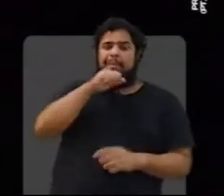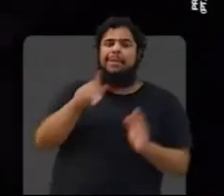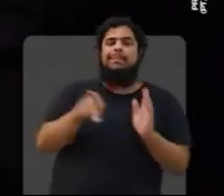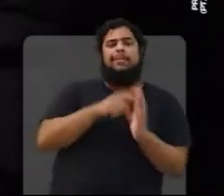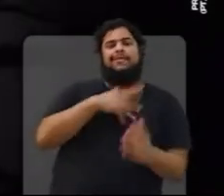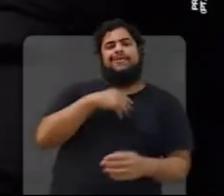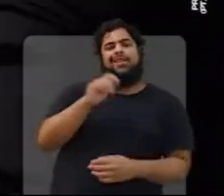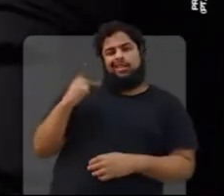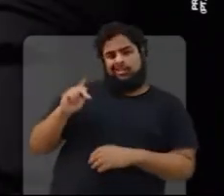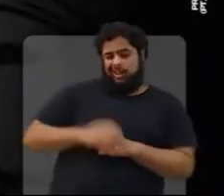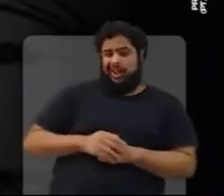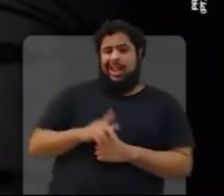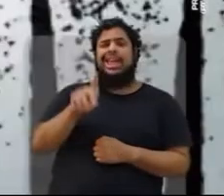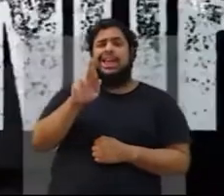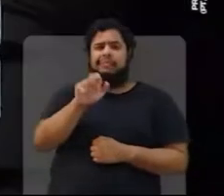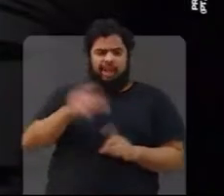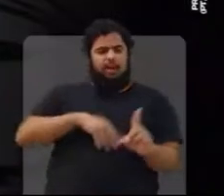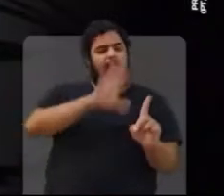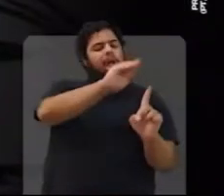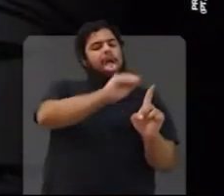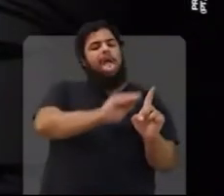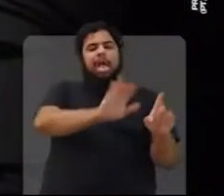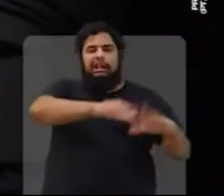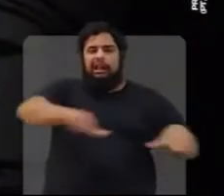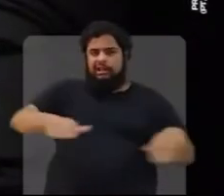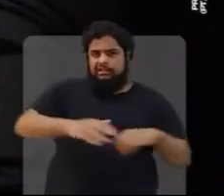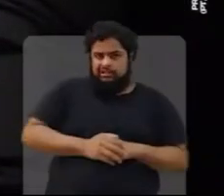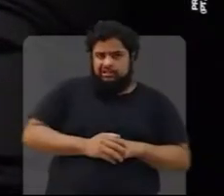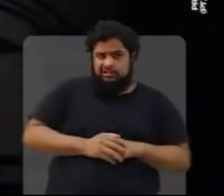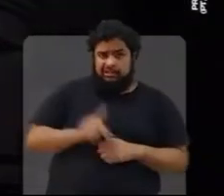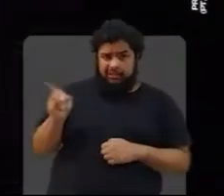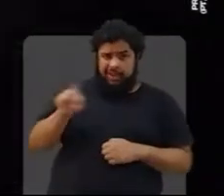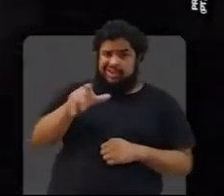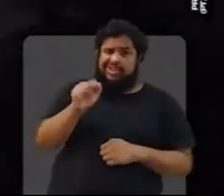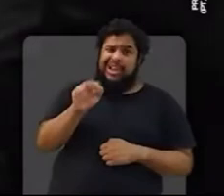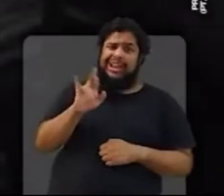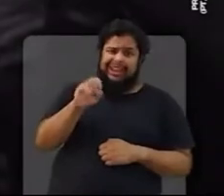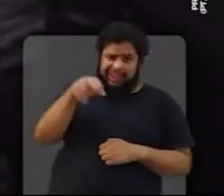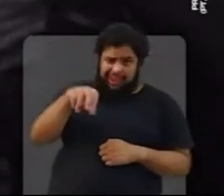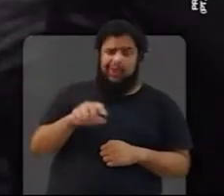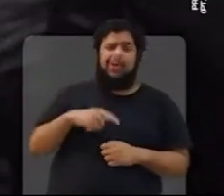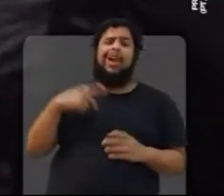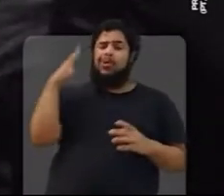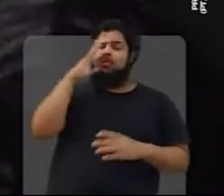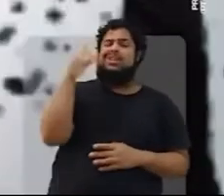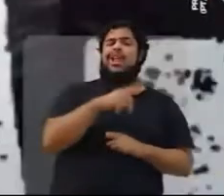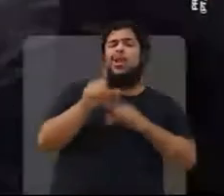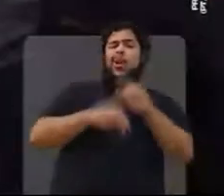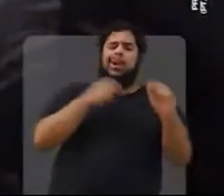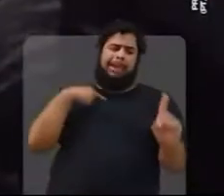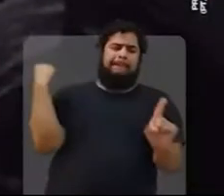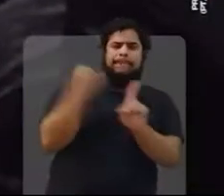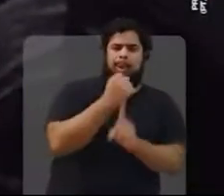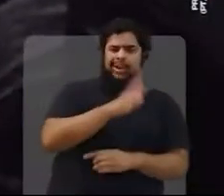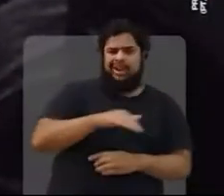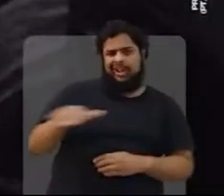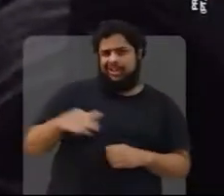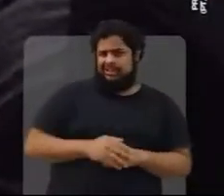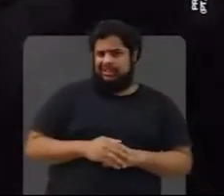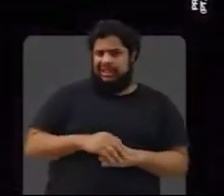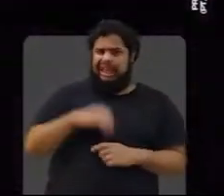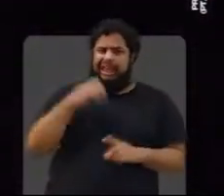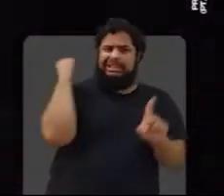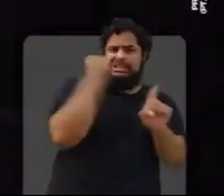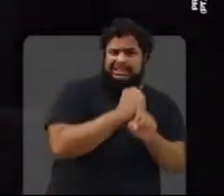filho. Gabriel Monteiro, abusador de menor. Doutor Jairinho, acusado de matar uma